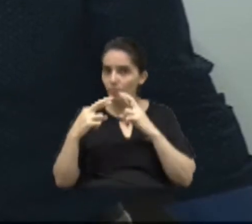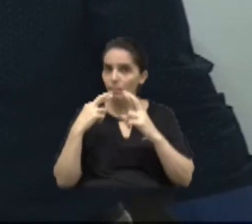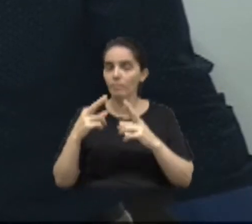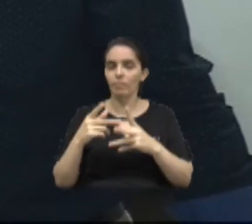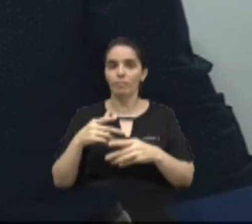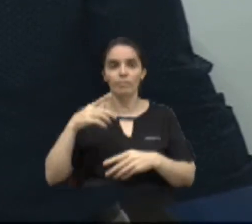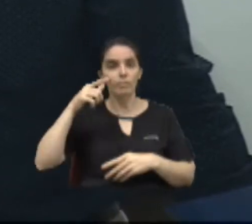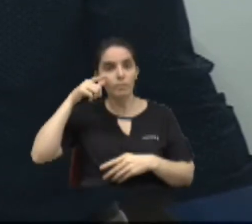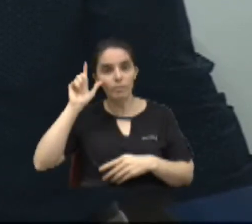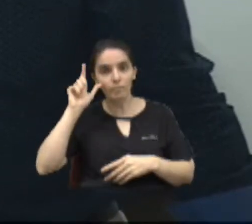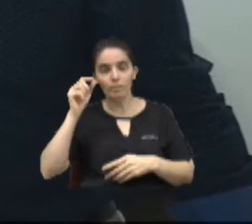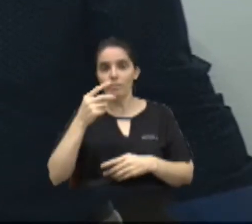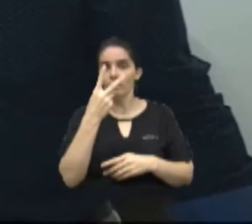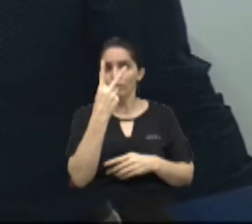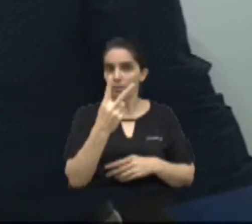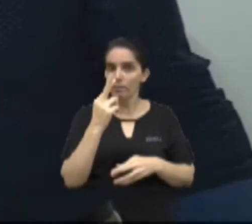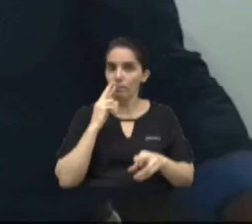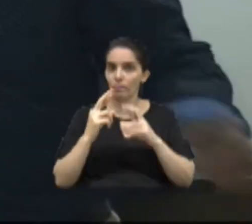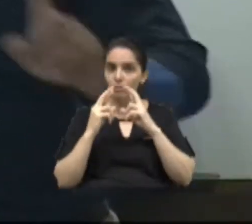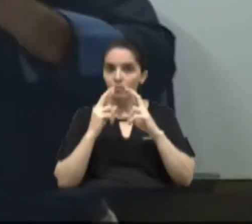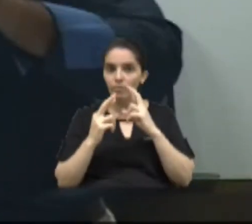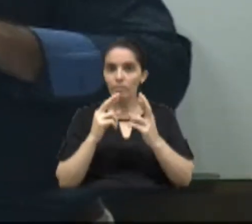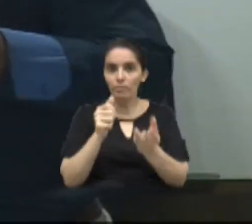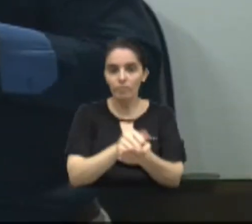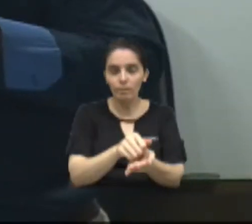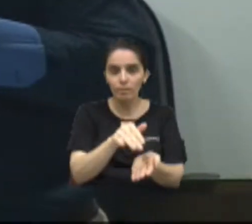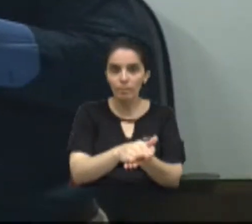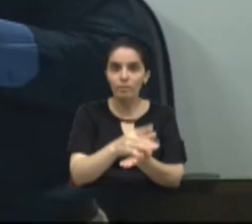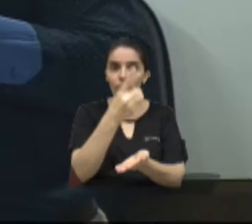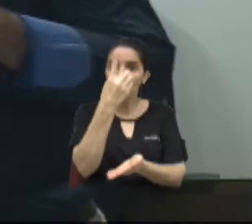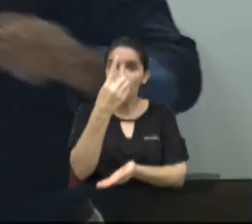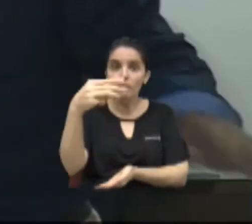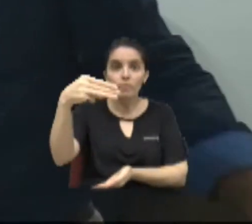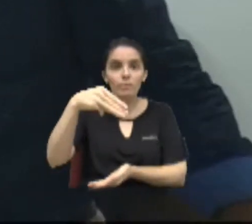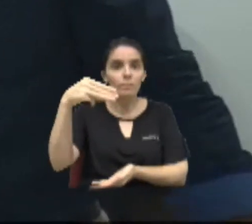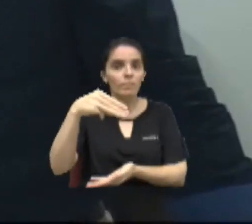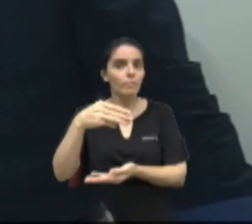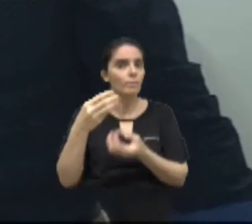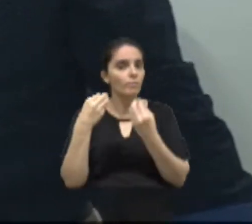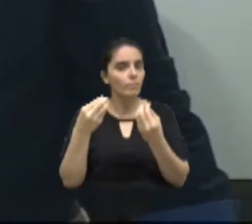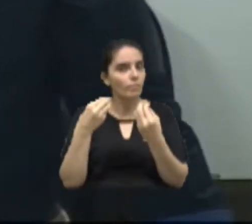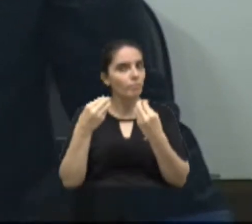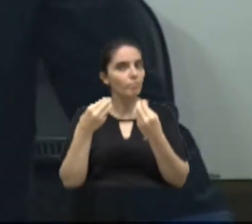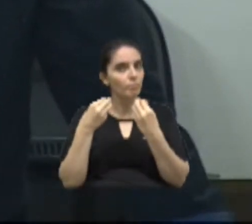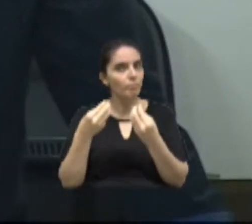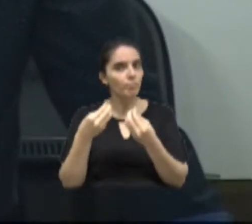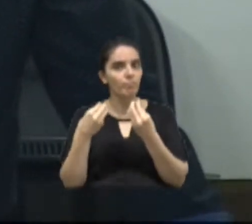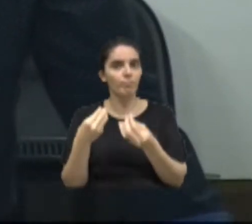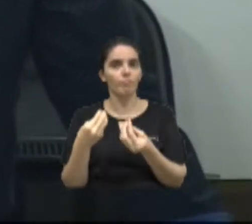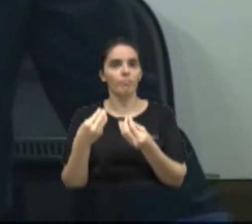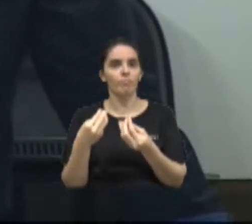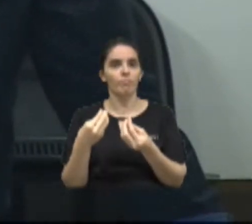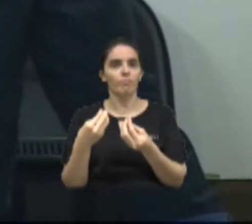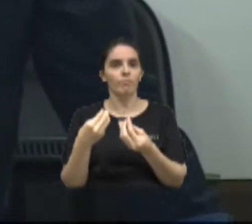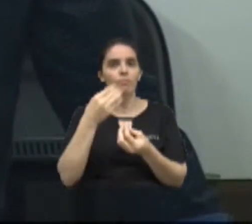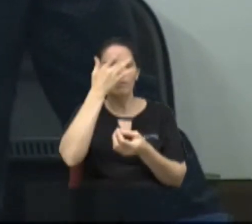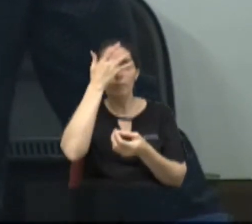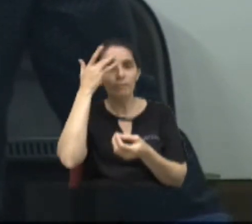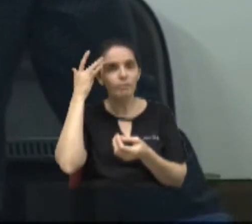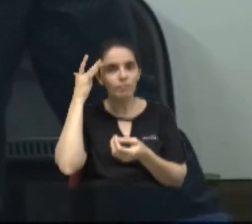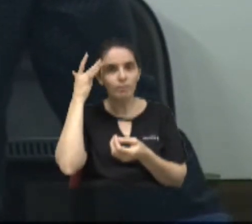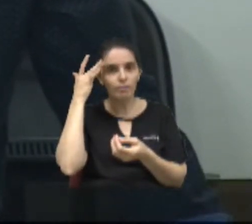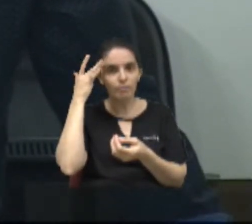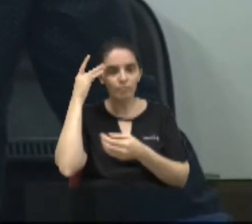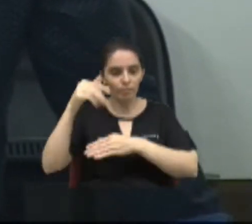2 reclamações, uma multa de 1 minuto, que eu acho que não dá esse espaço. O rapaz levou uma multa lá na